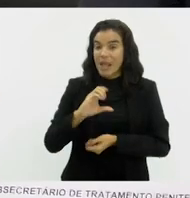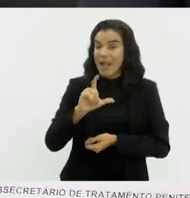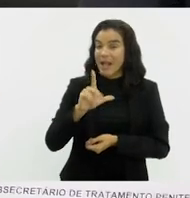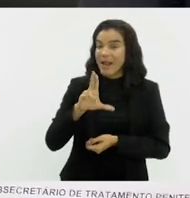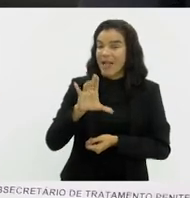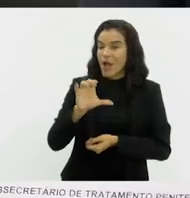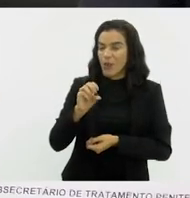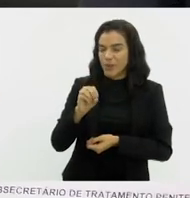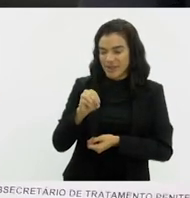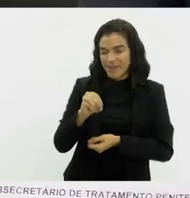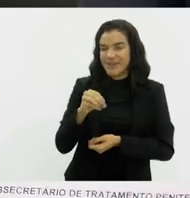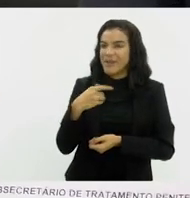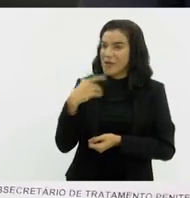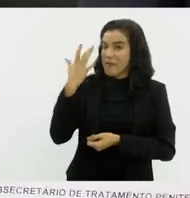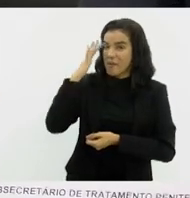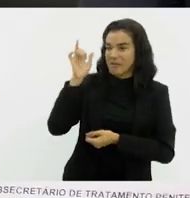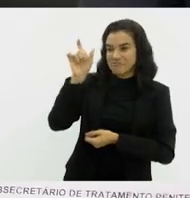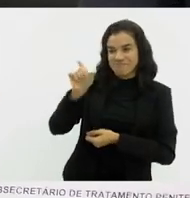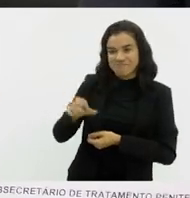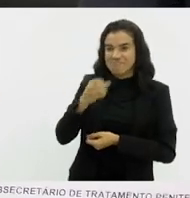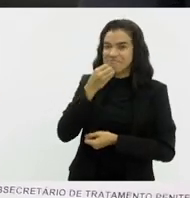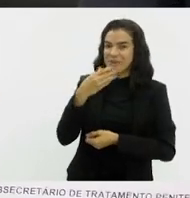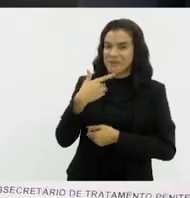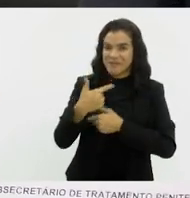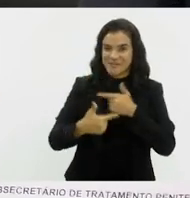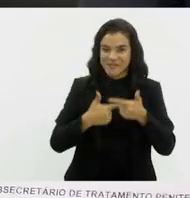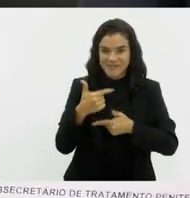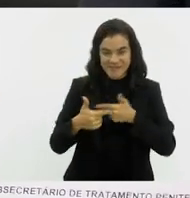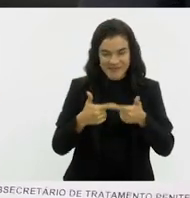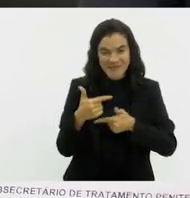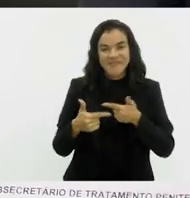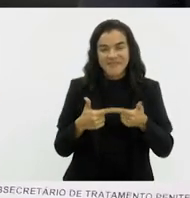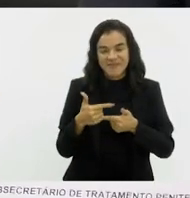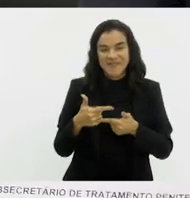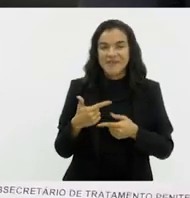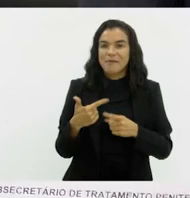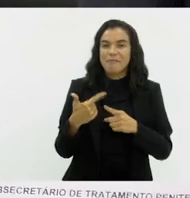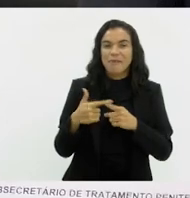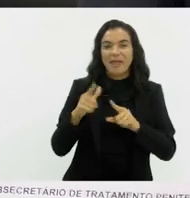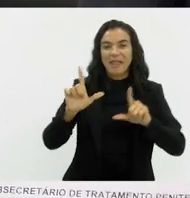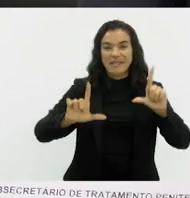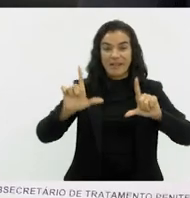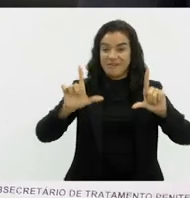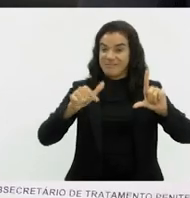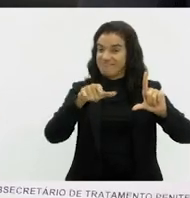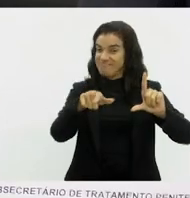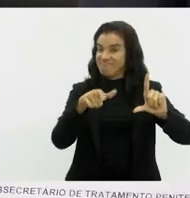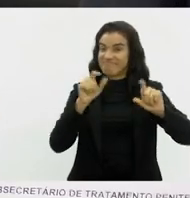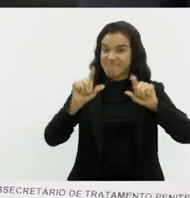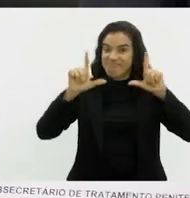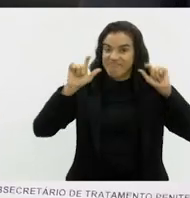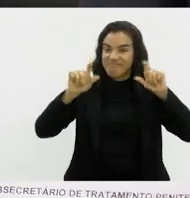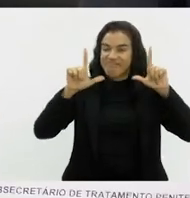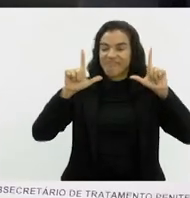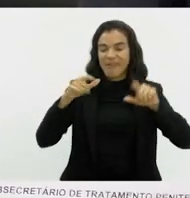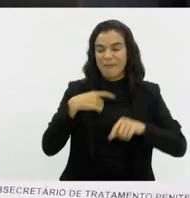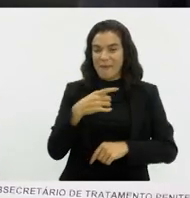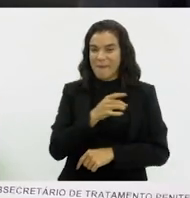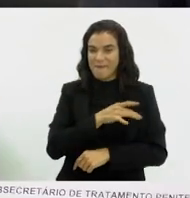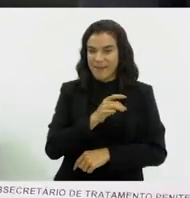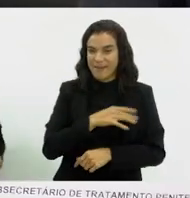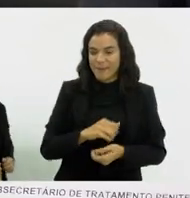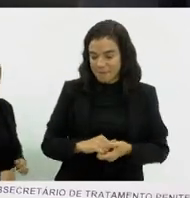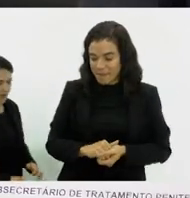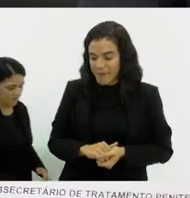ela, então acho que ela faz um bom trabalho, porque o secretário fica muito presente em televisão, isso me dá medo. Mas a secretária não a